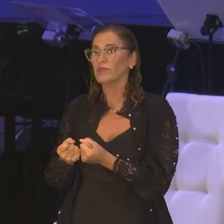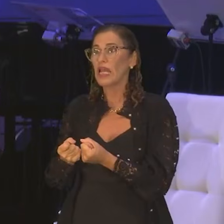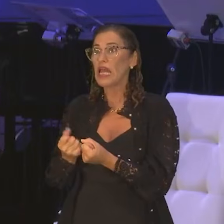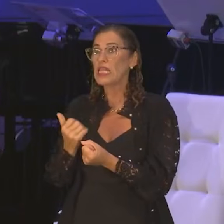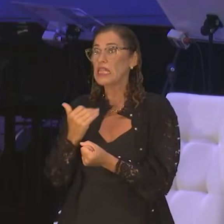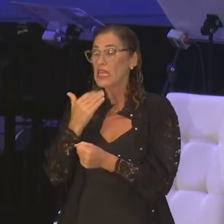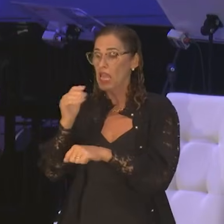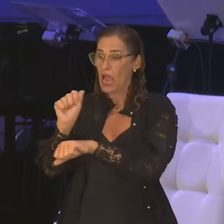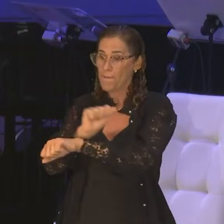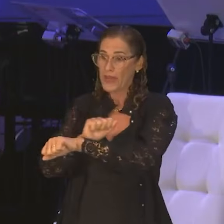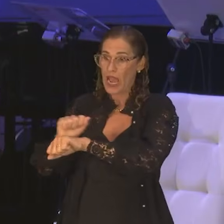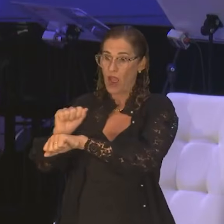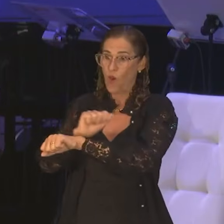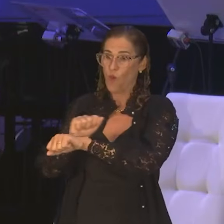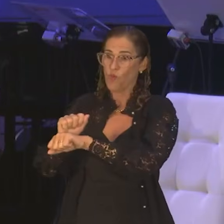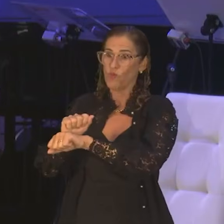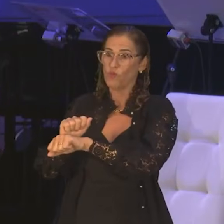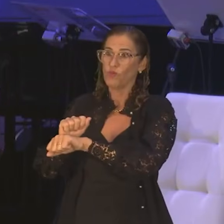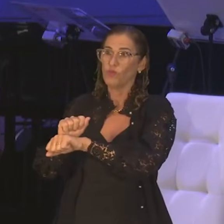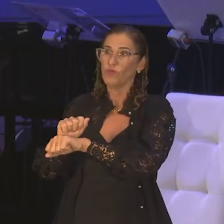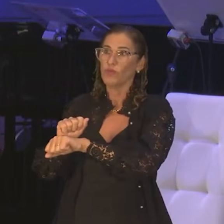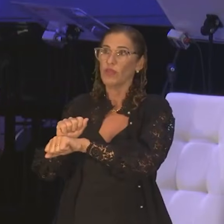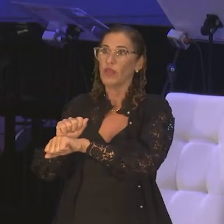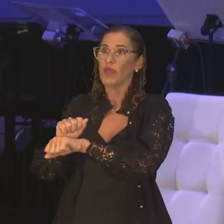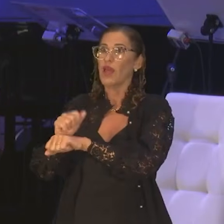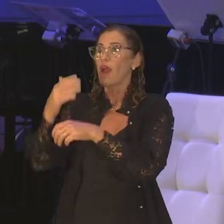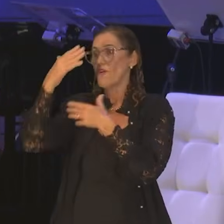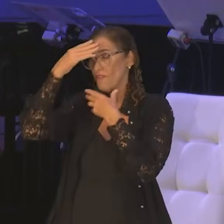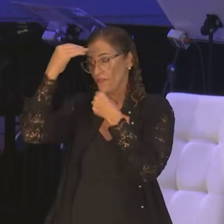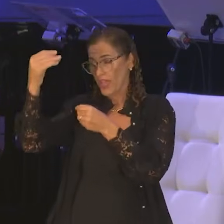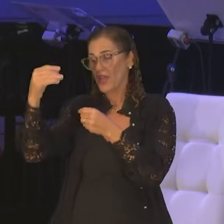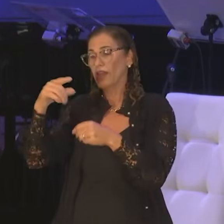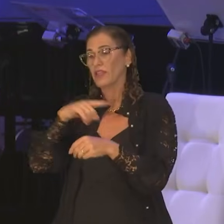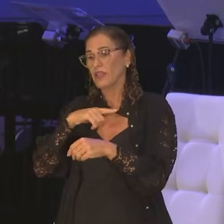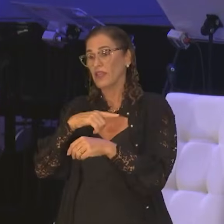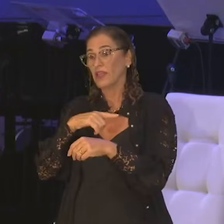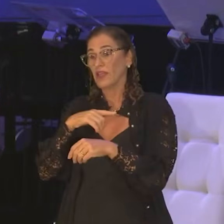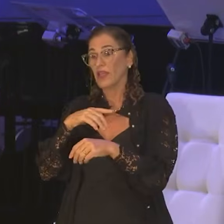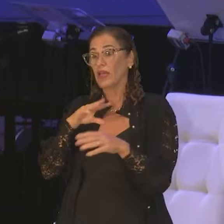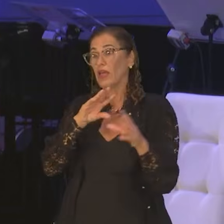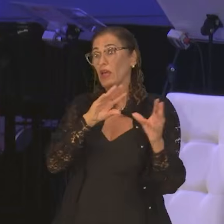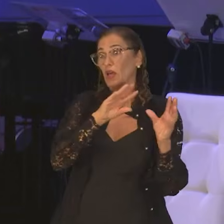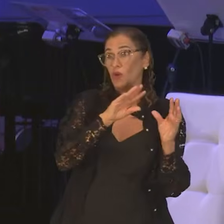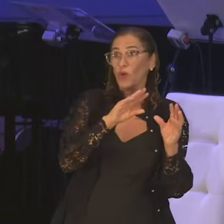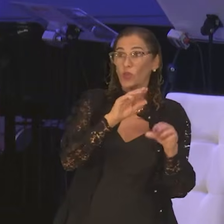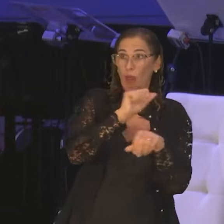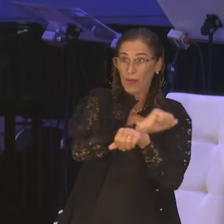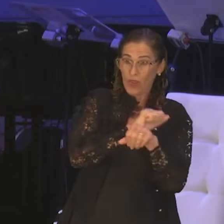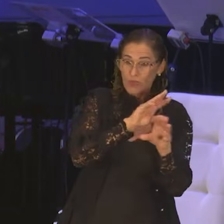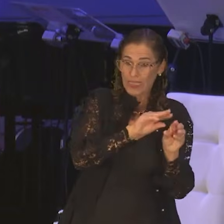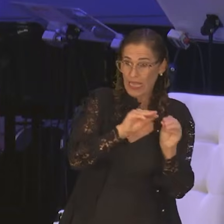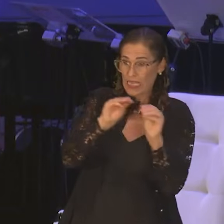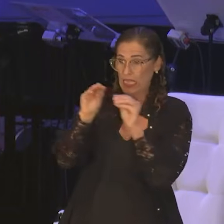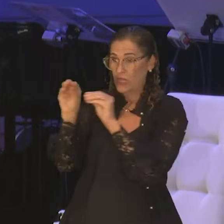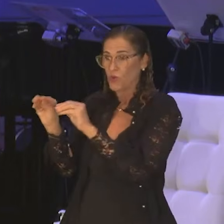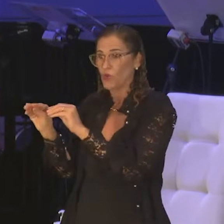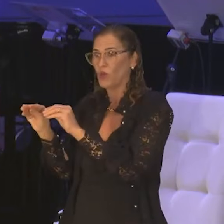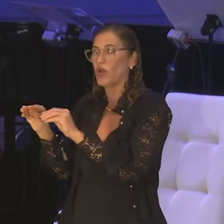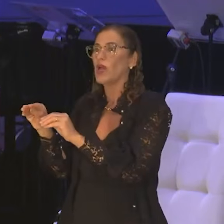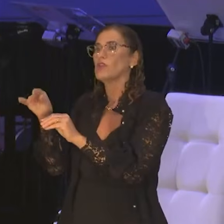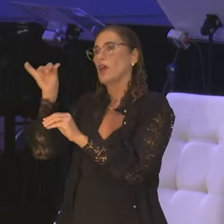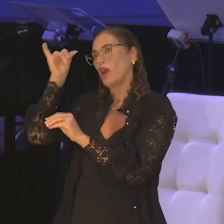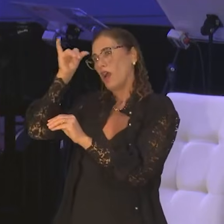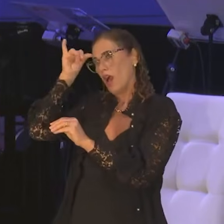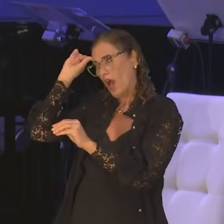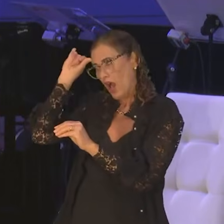Abraão tinha essa fé que você tem. Porque Abraão, quando saiu da terra dos seus pais, ele tinha gado,